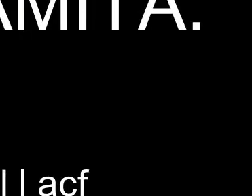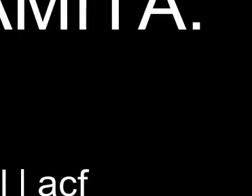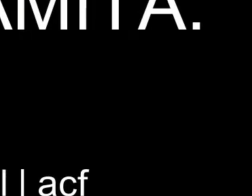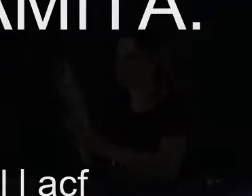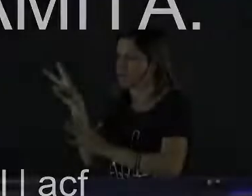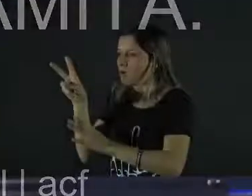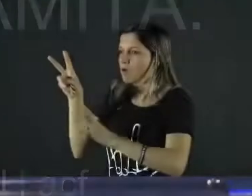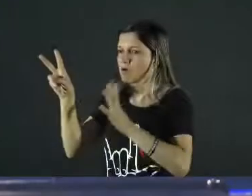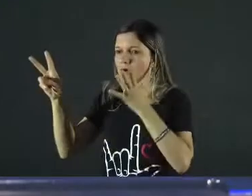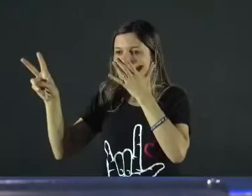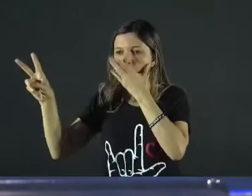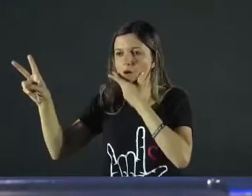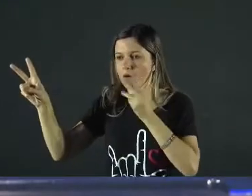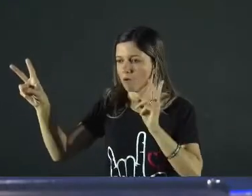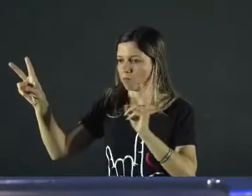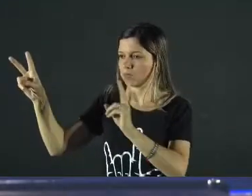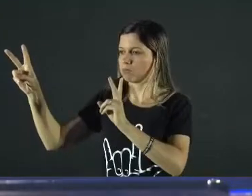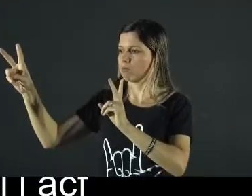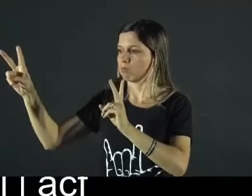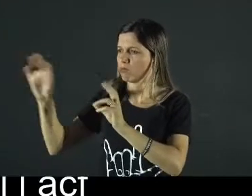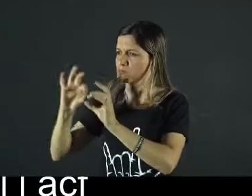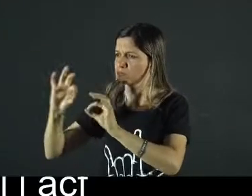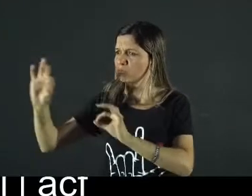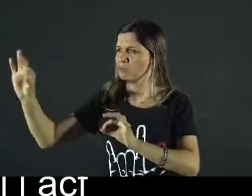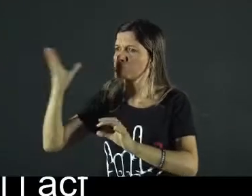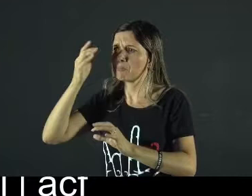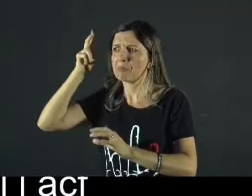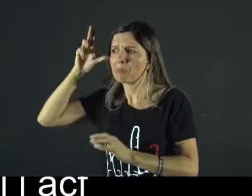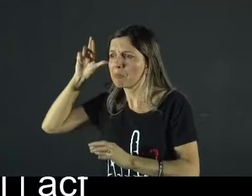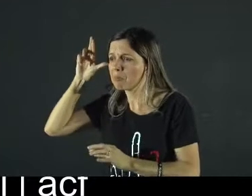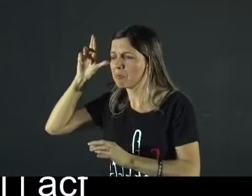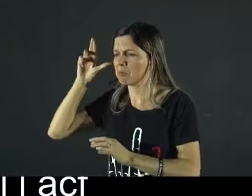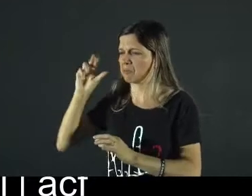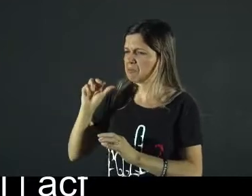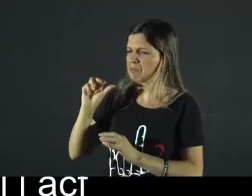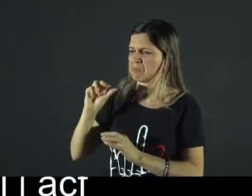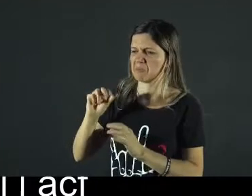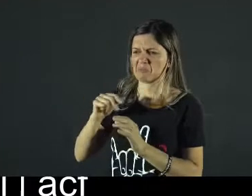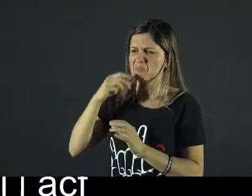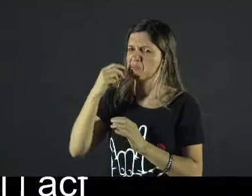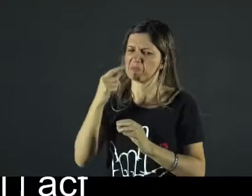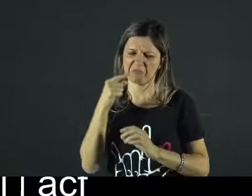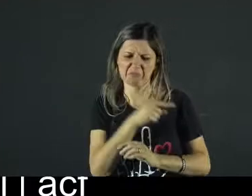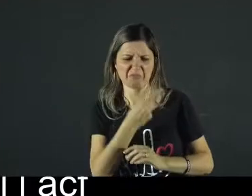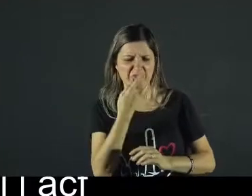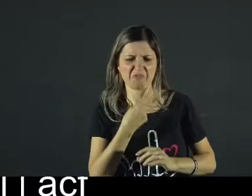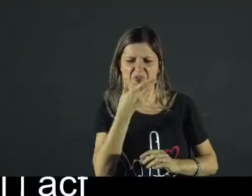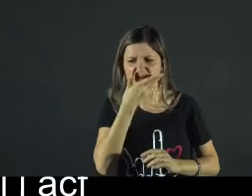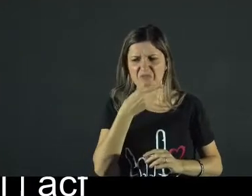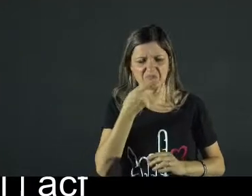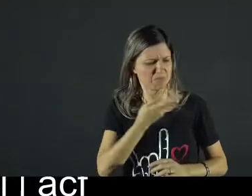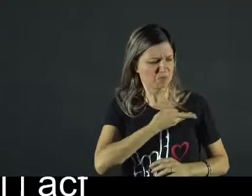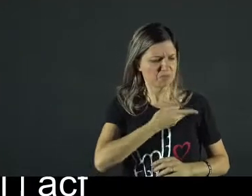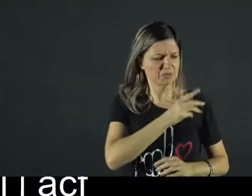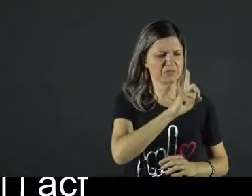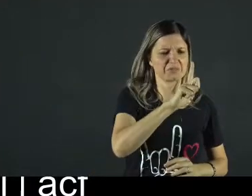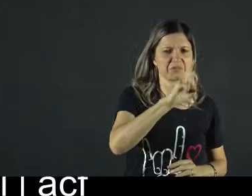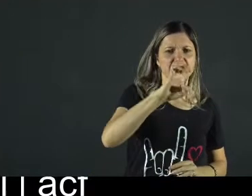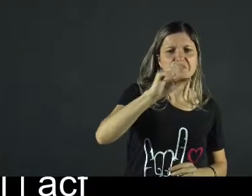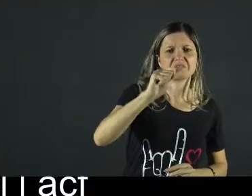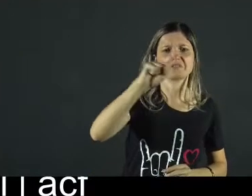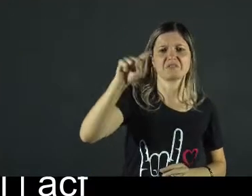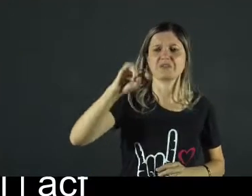vendo-a o homem de Deus de longe, disse a Geazi, seu servo: eis aí a